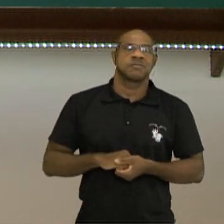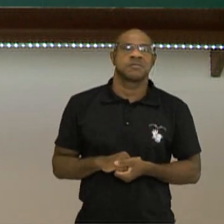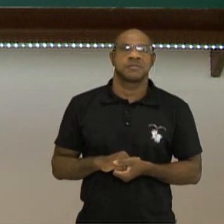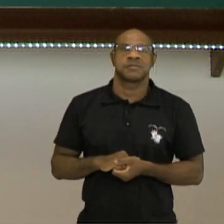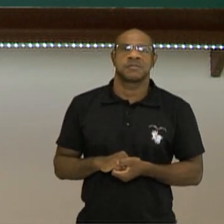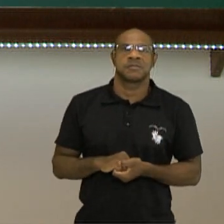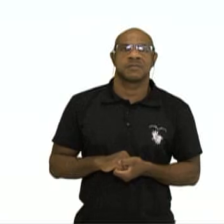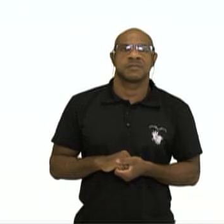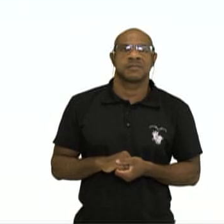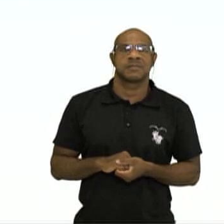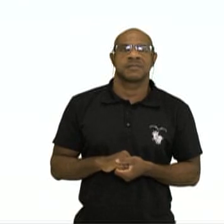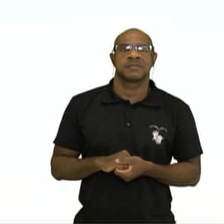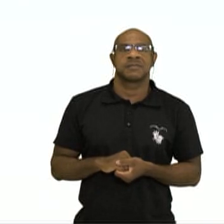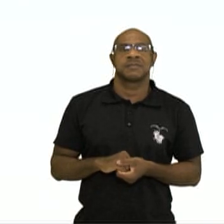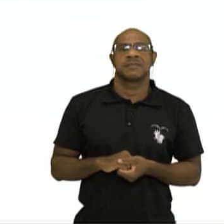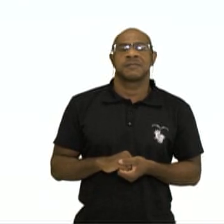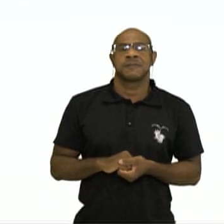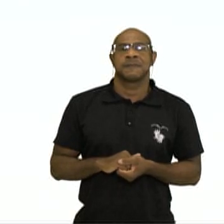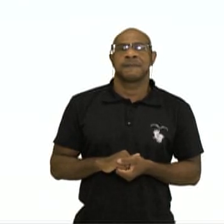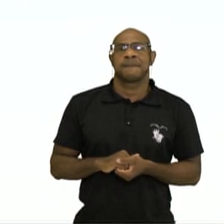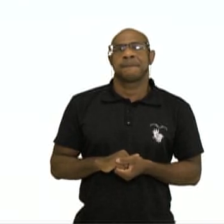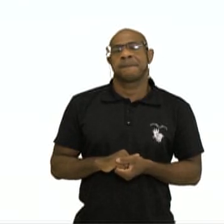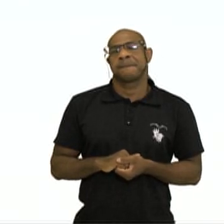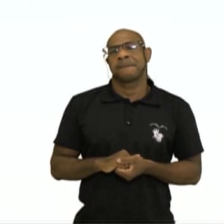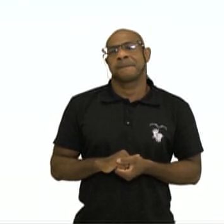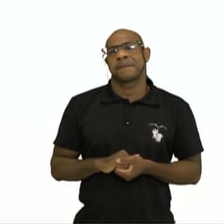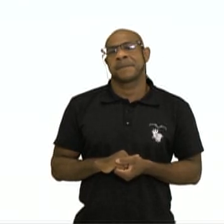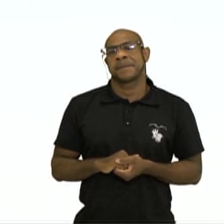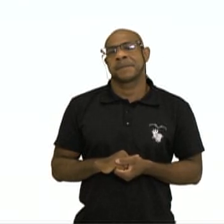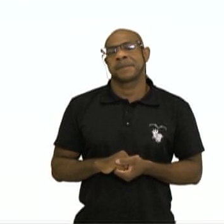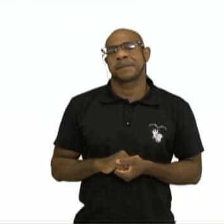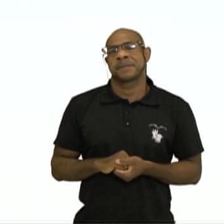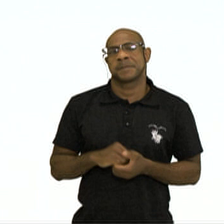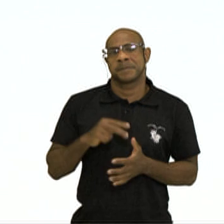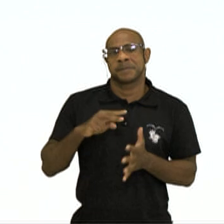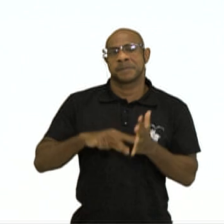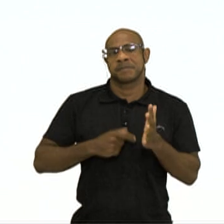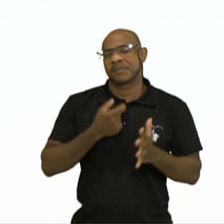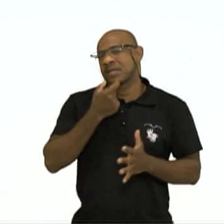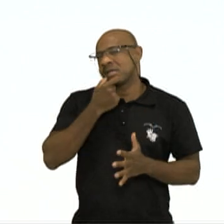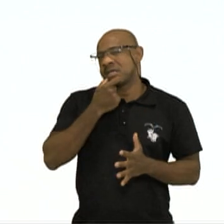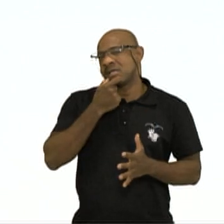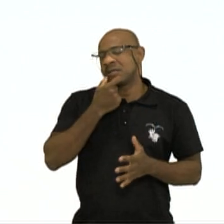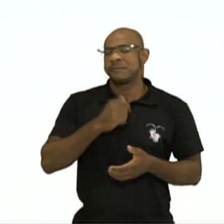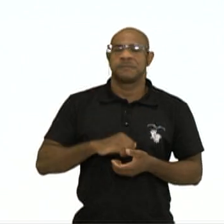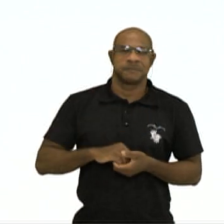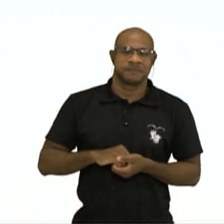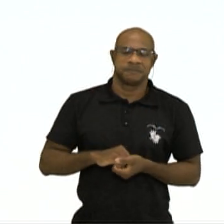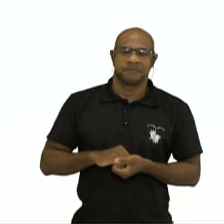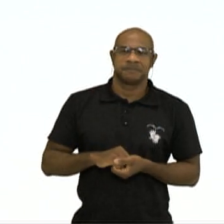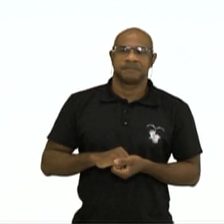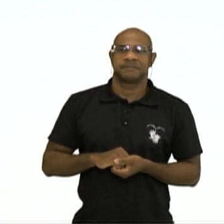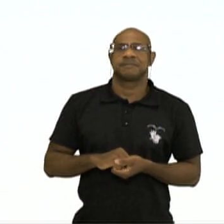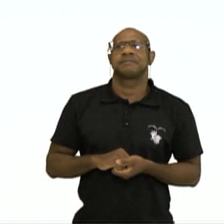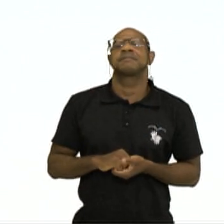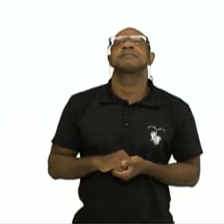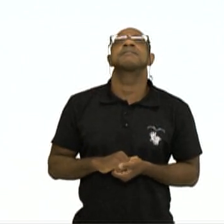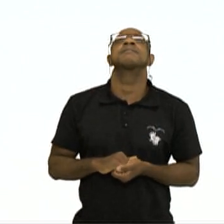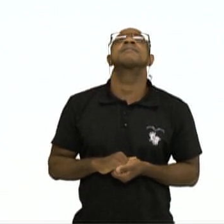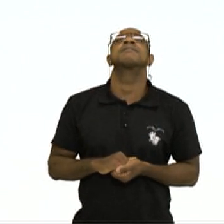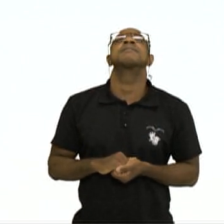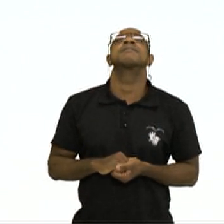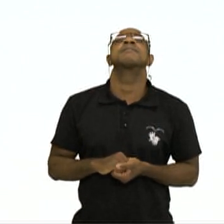Let's imagine you are going to see a fortune teller. What kind of things would you like to ask him or to ask